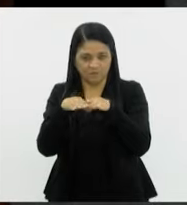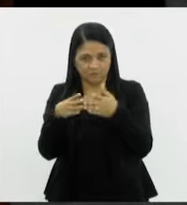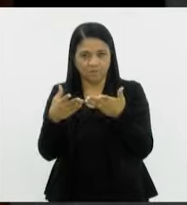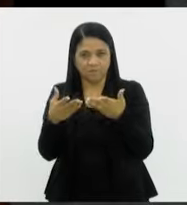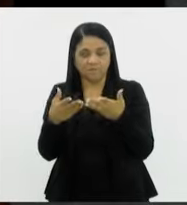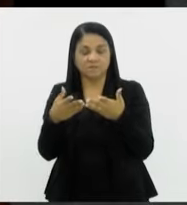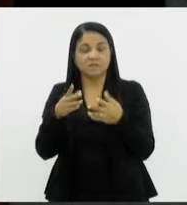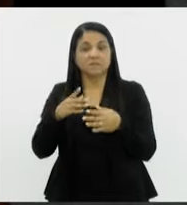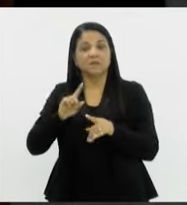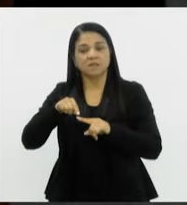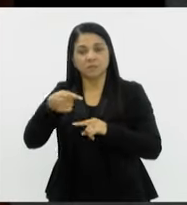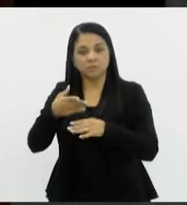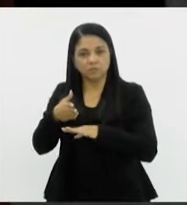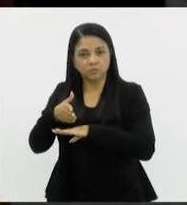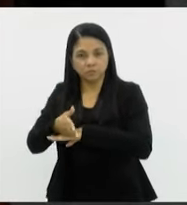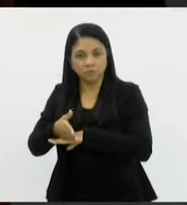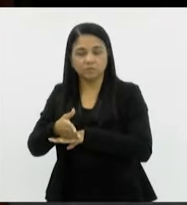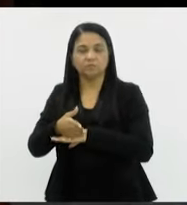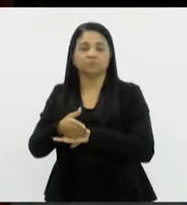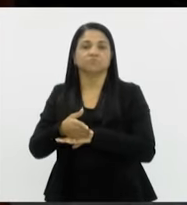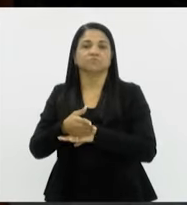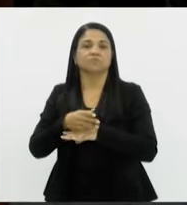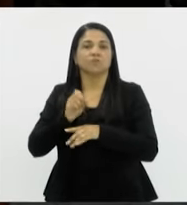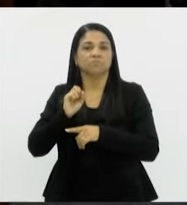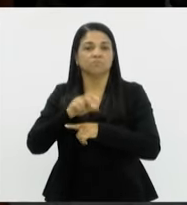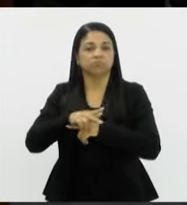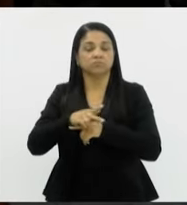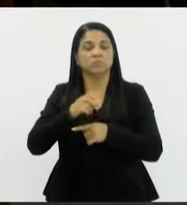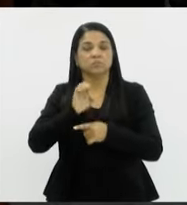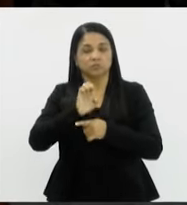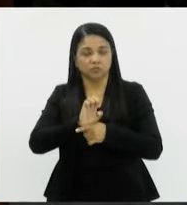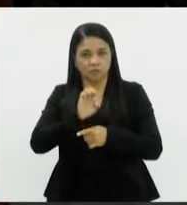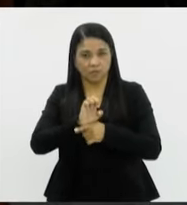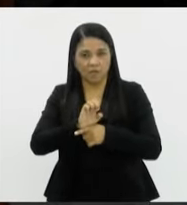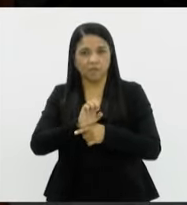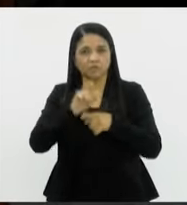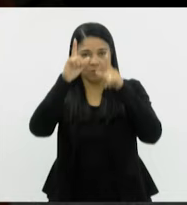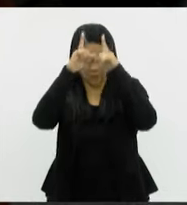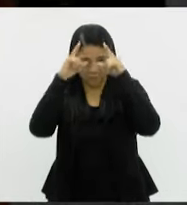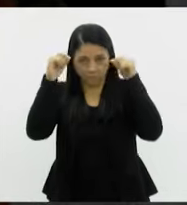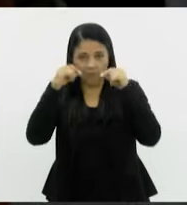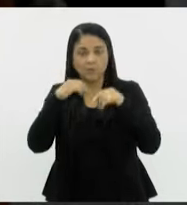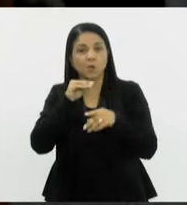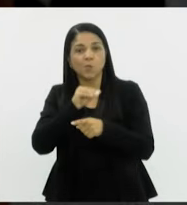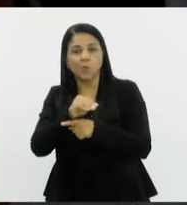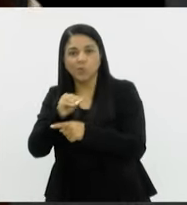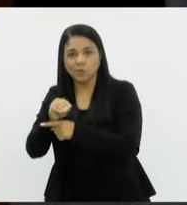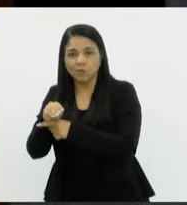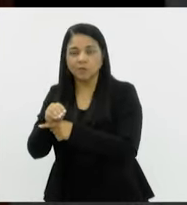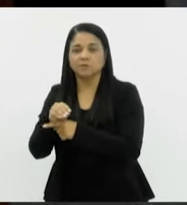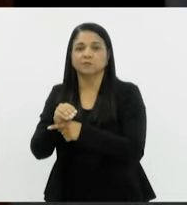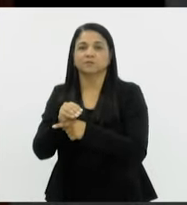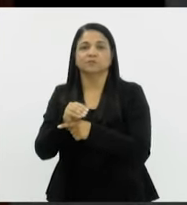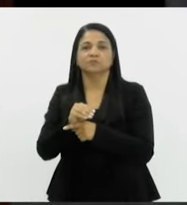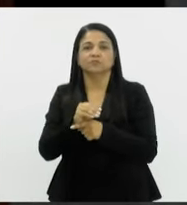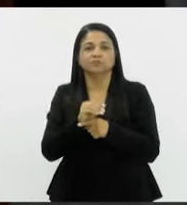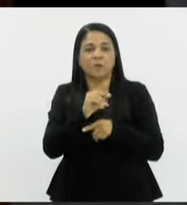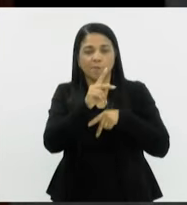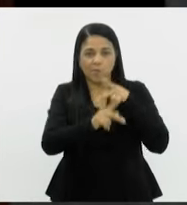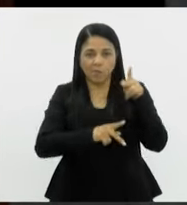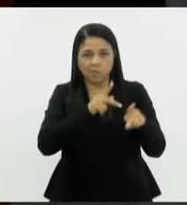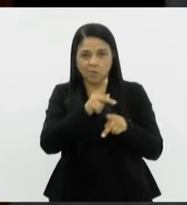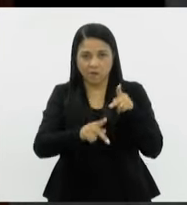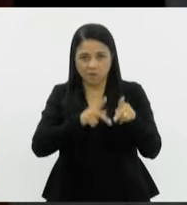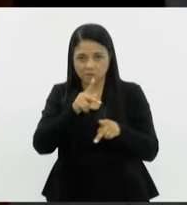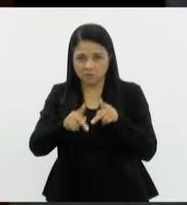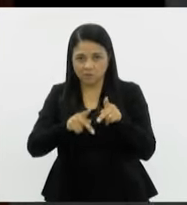quando ingressou na carreira de Estado como enfermeira, cuidando reconhecidamente de parcelas significativas da